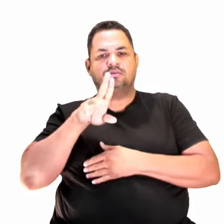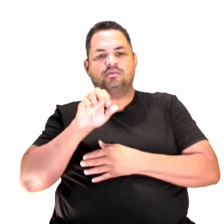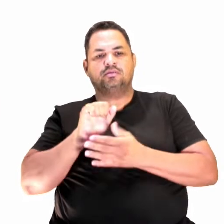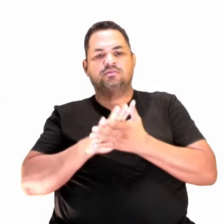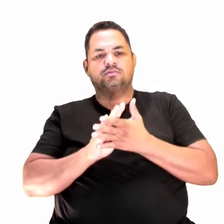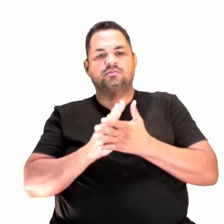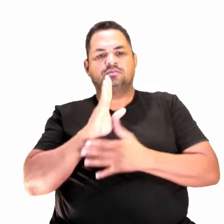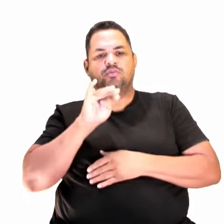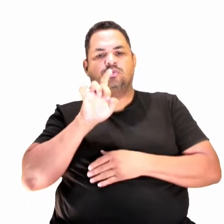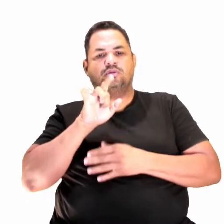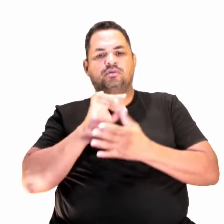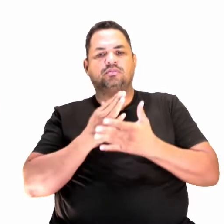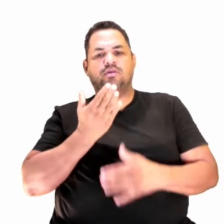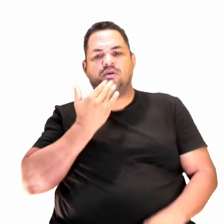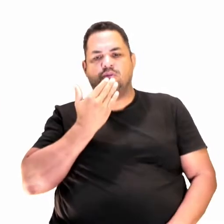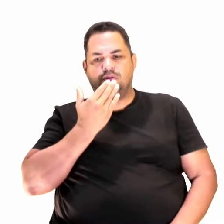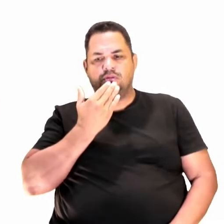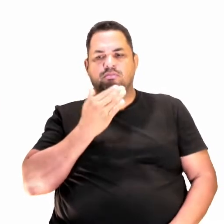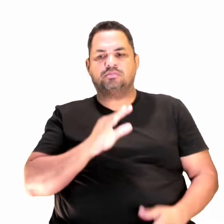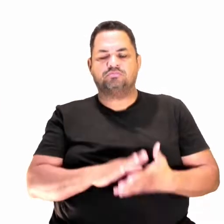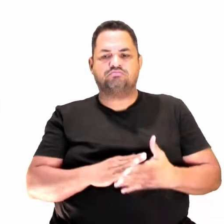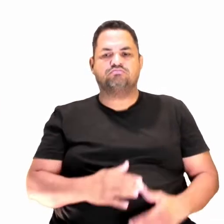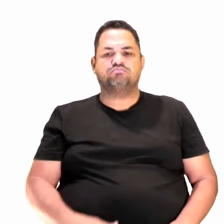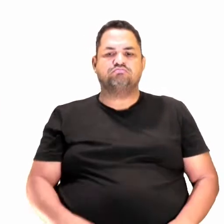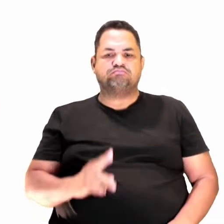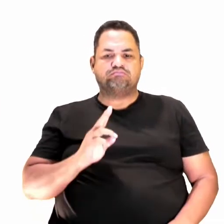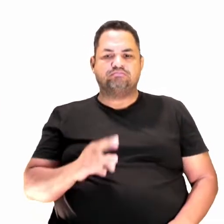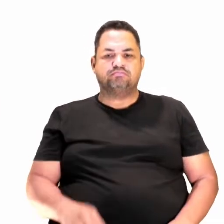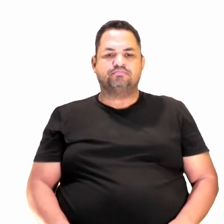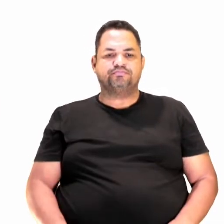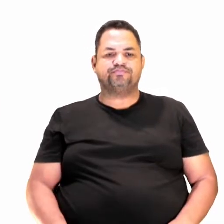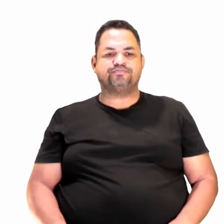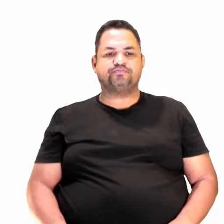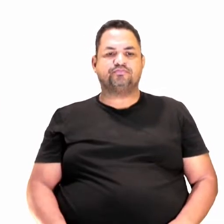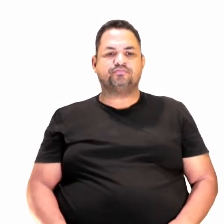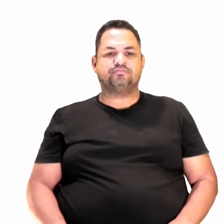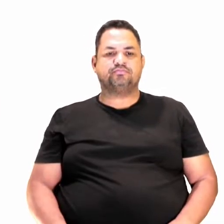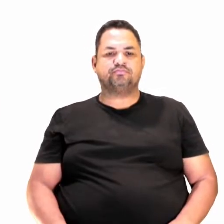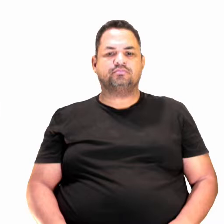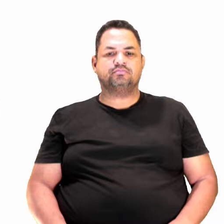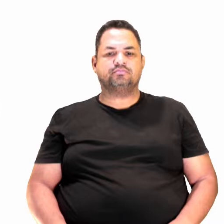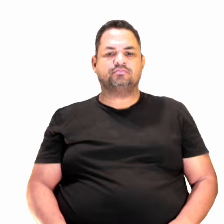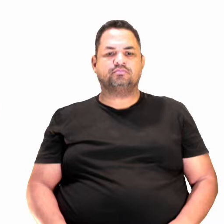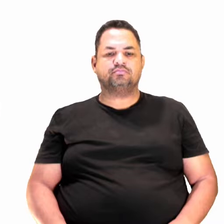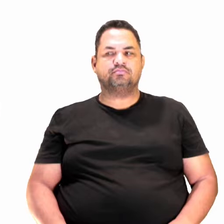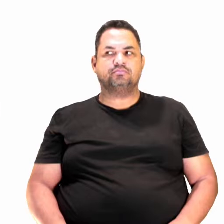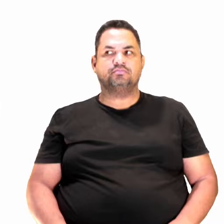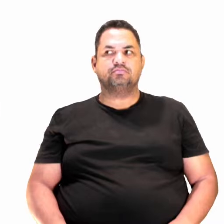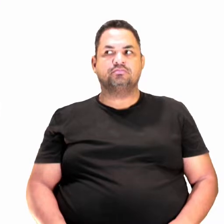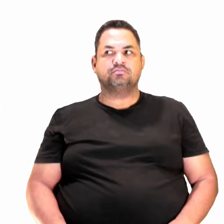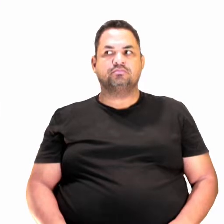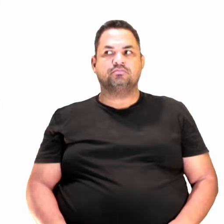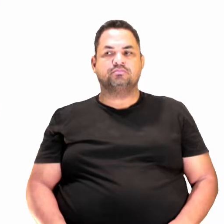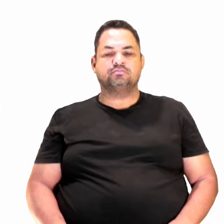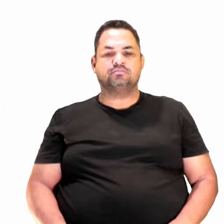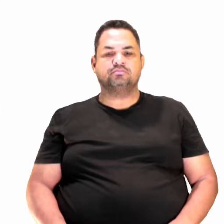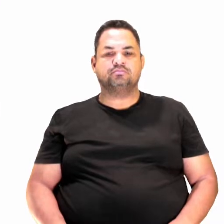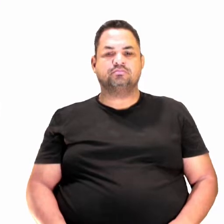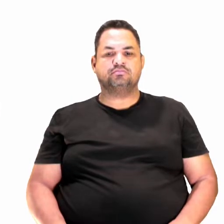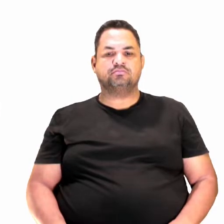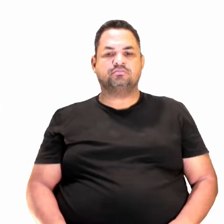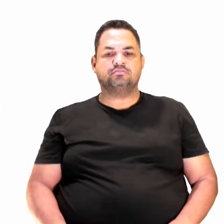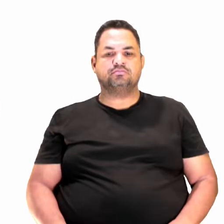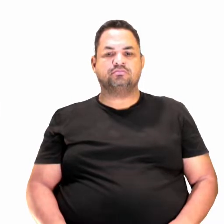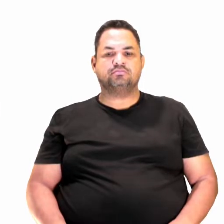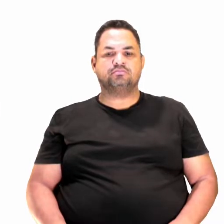e a compulsão alimentar, binge eating. They exist alone and in some people in